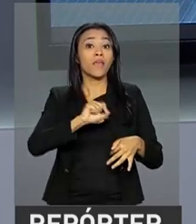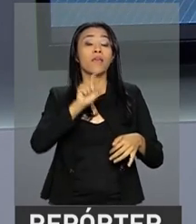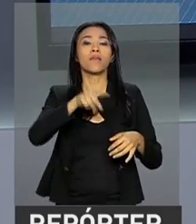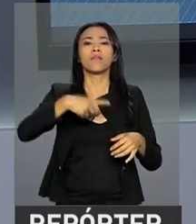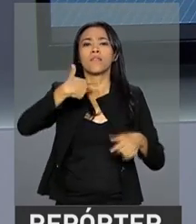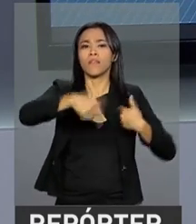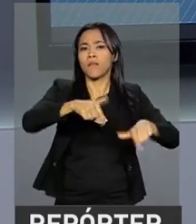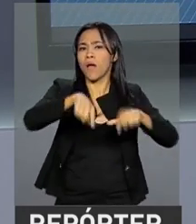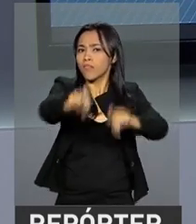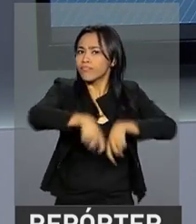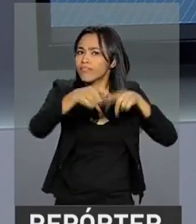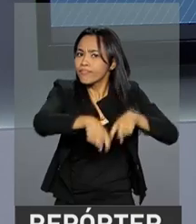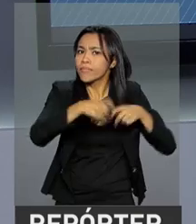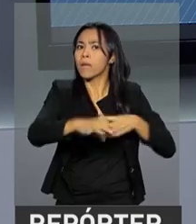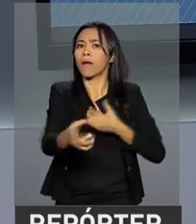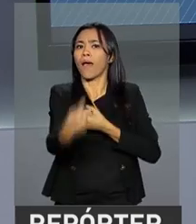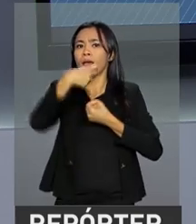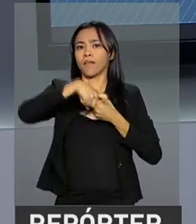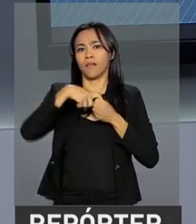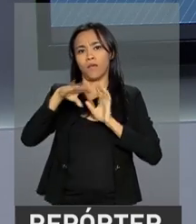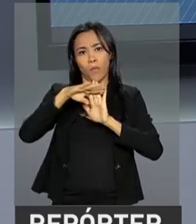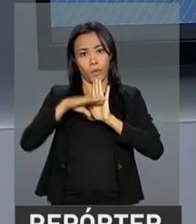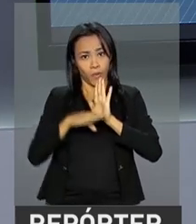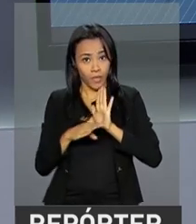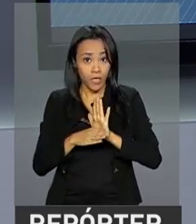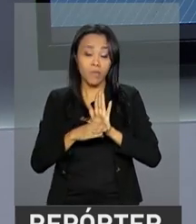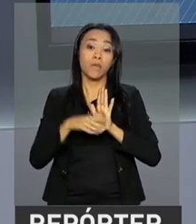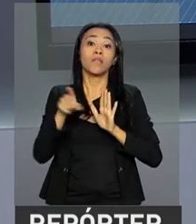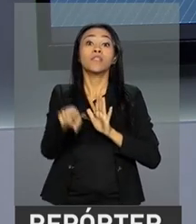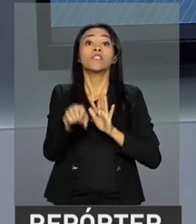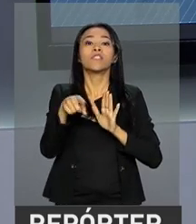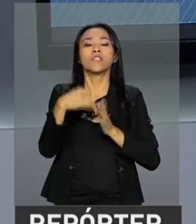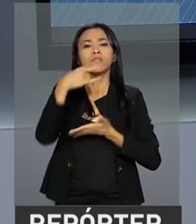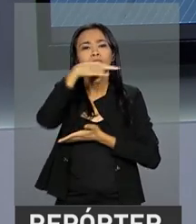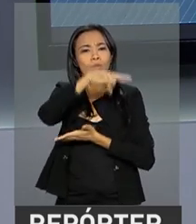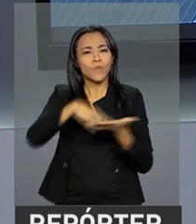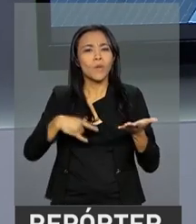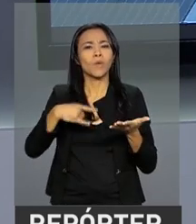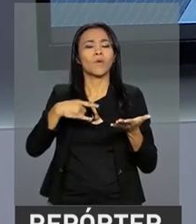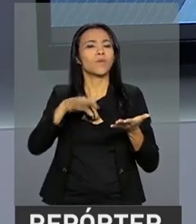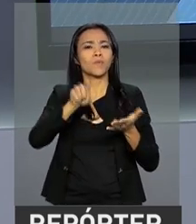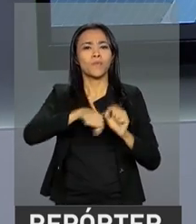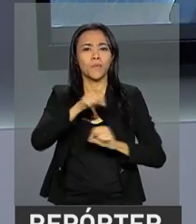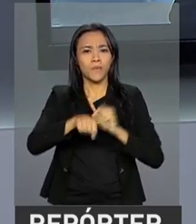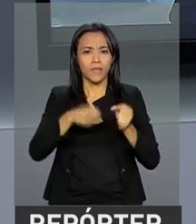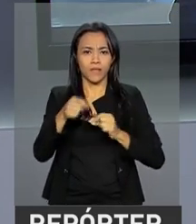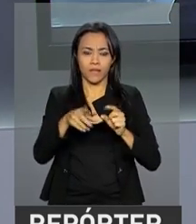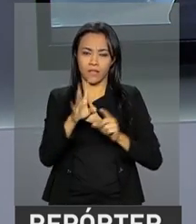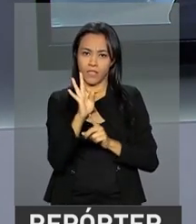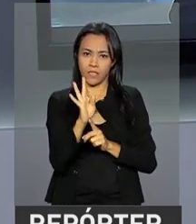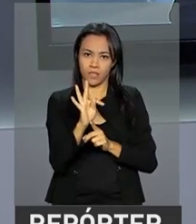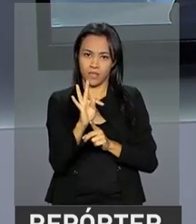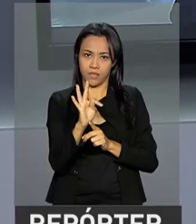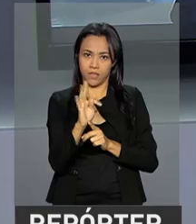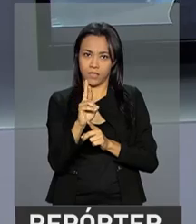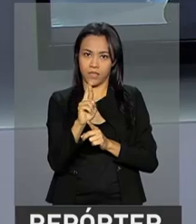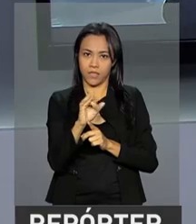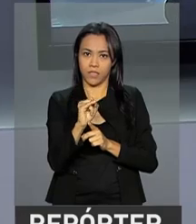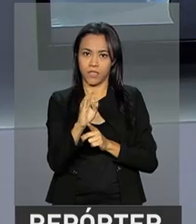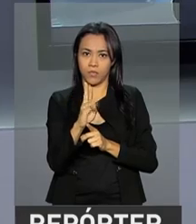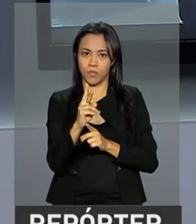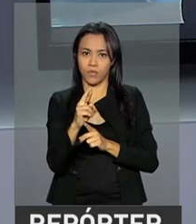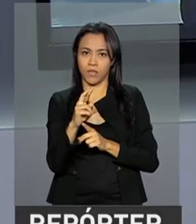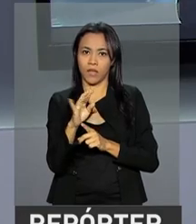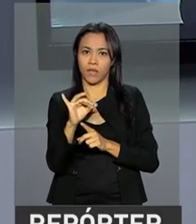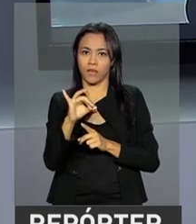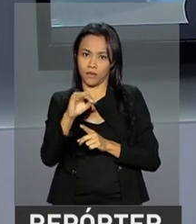ao programa de regularização tributária e nós vamos conversar sobre o assunto com repórter nem pereira o enem